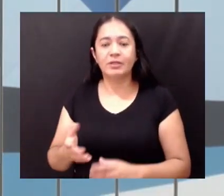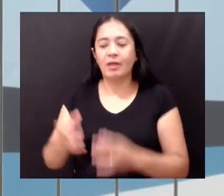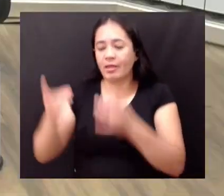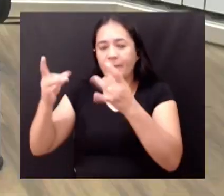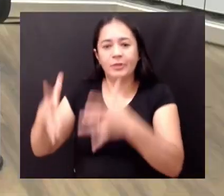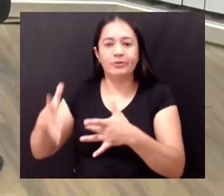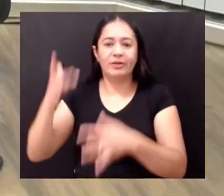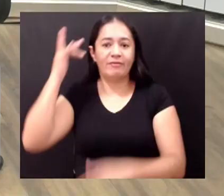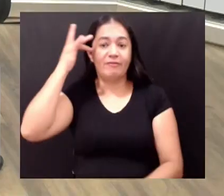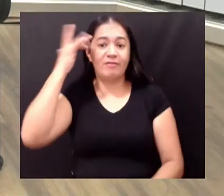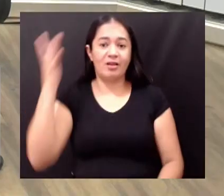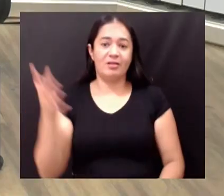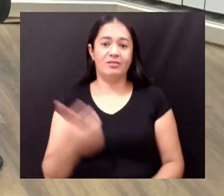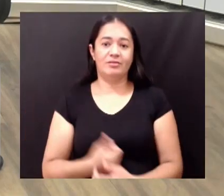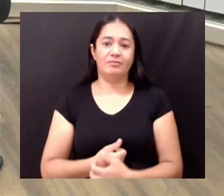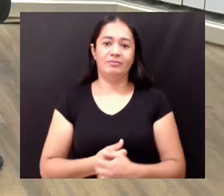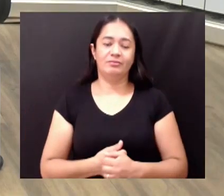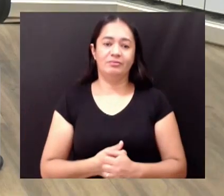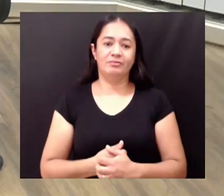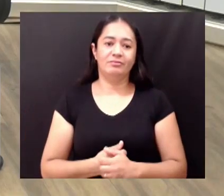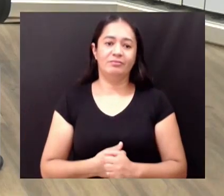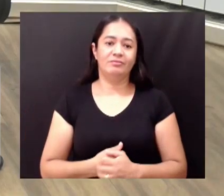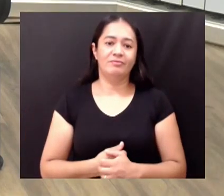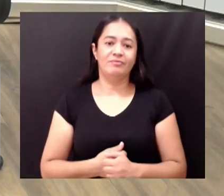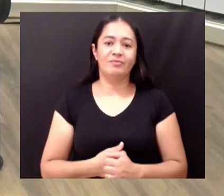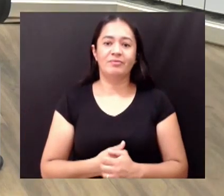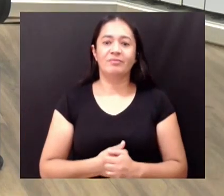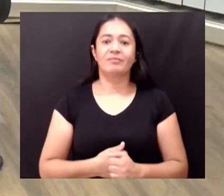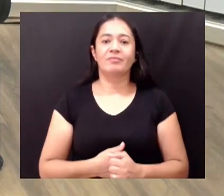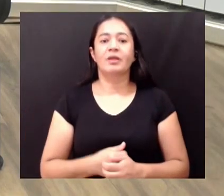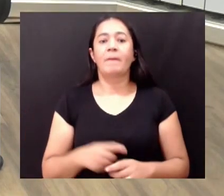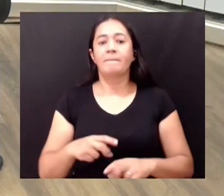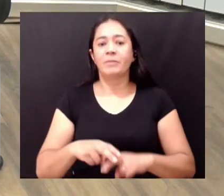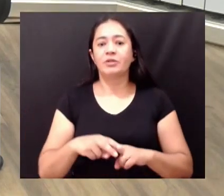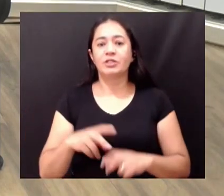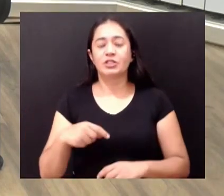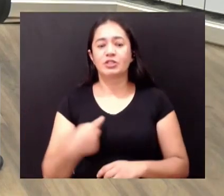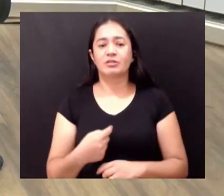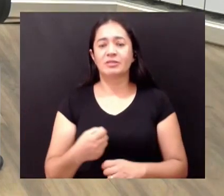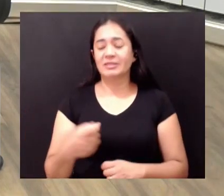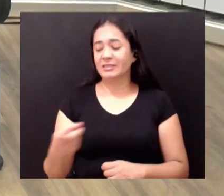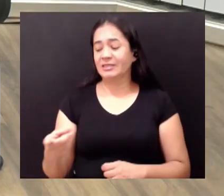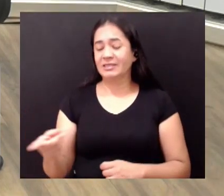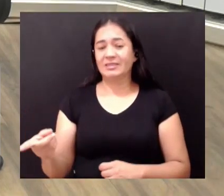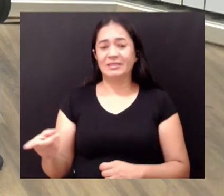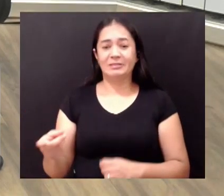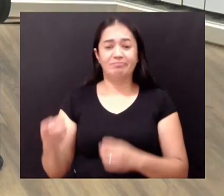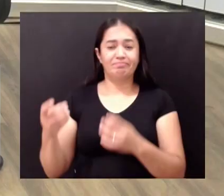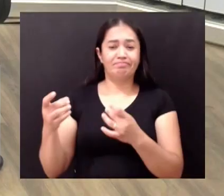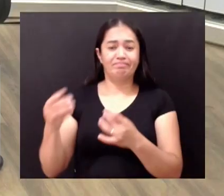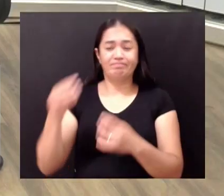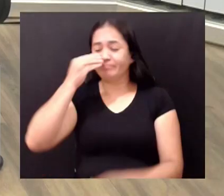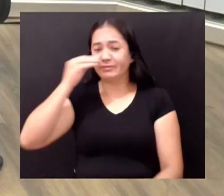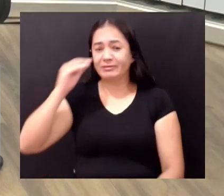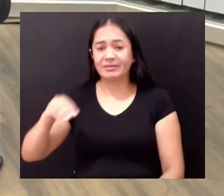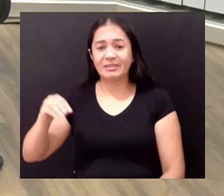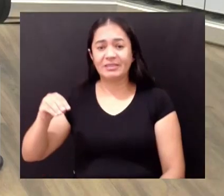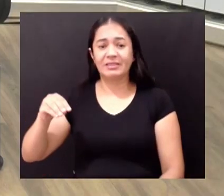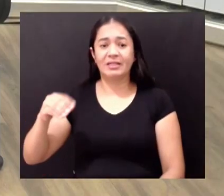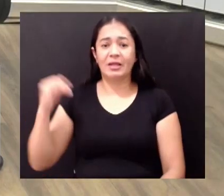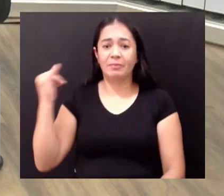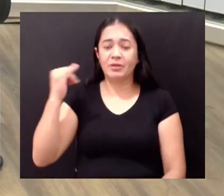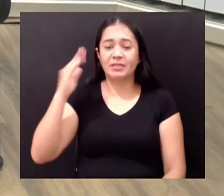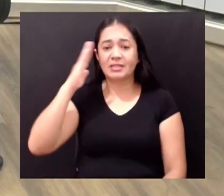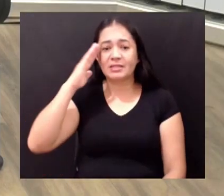é um ponto crucial quando a gente fala de empresa. Lidar com a frustração desse colaborador é importante para que ele se mantenha, né, para que